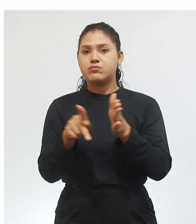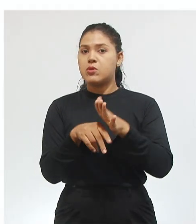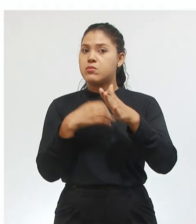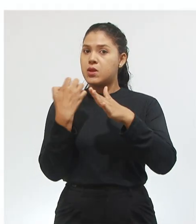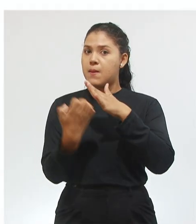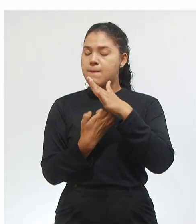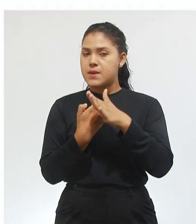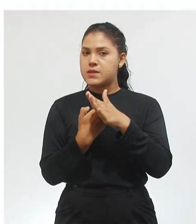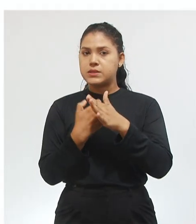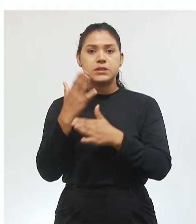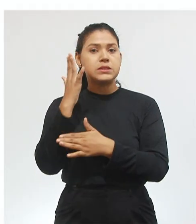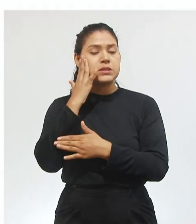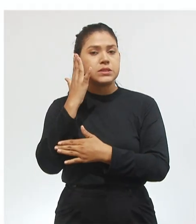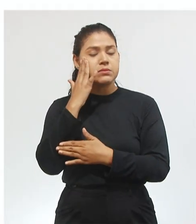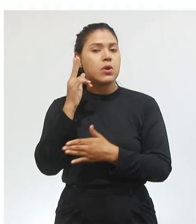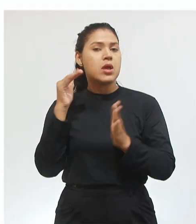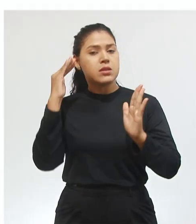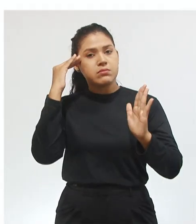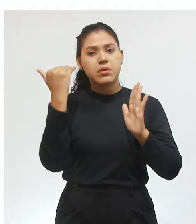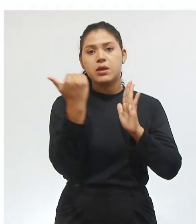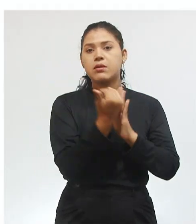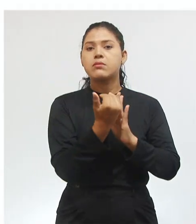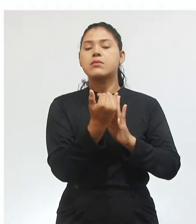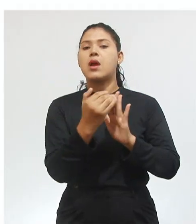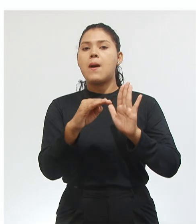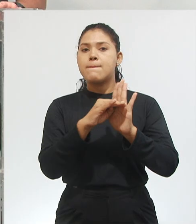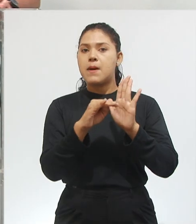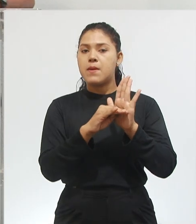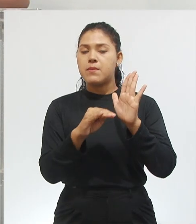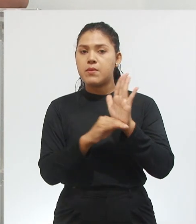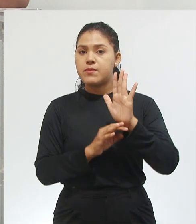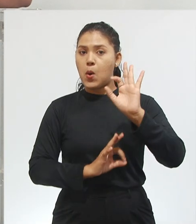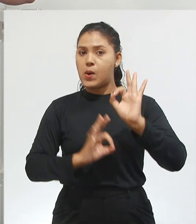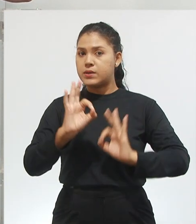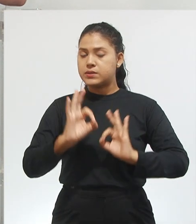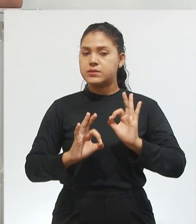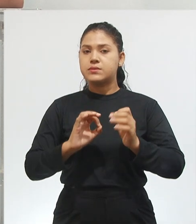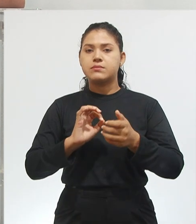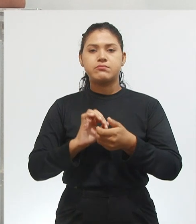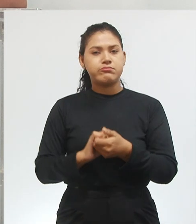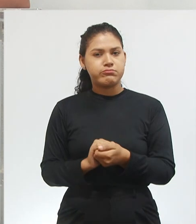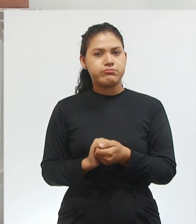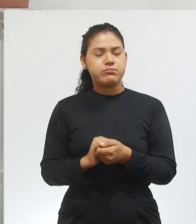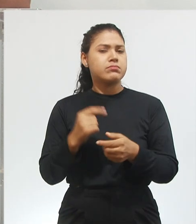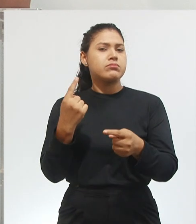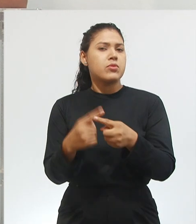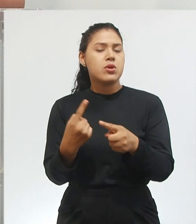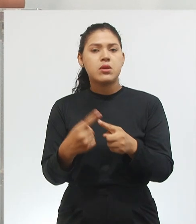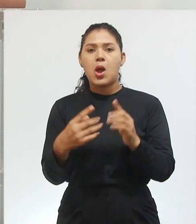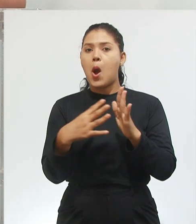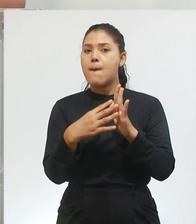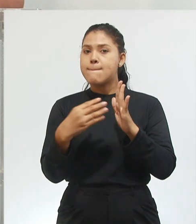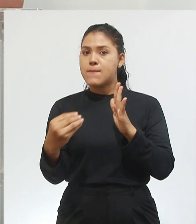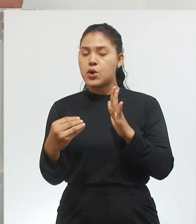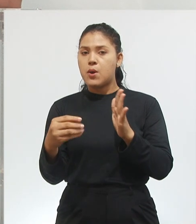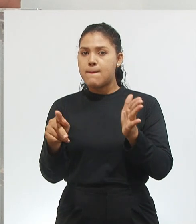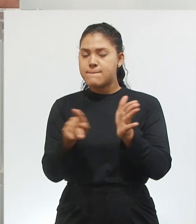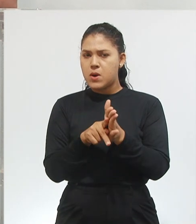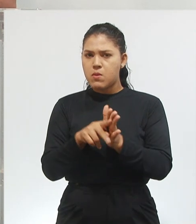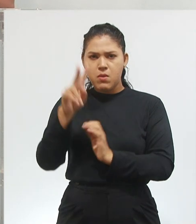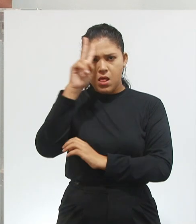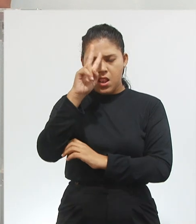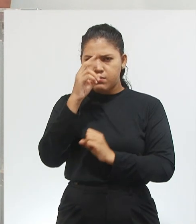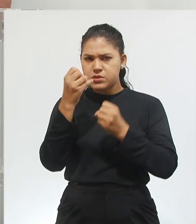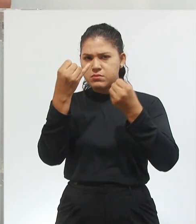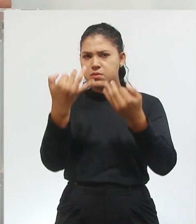organizacionais veja que um modelo de negócio sustentável ele trata diretamente daquela Tríade lembra das três